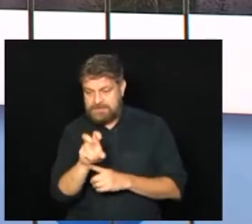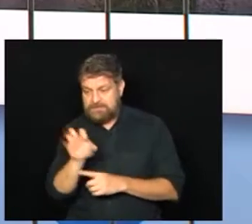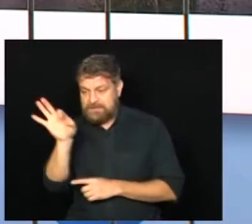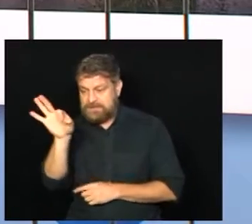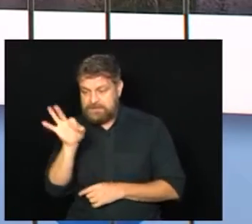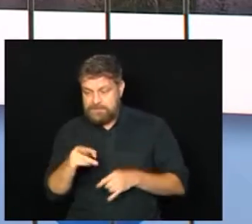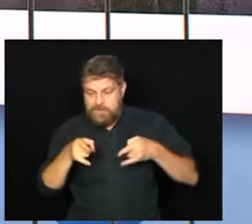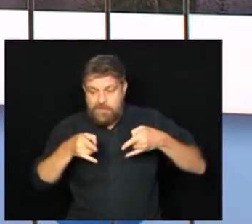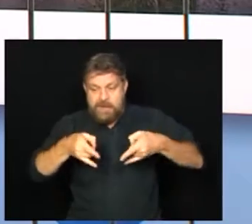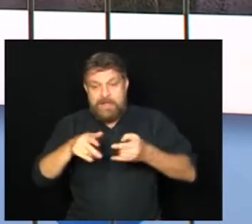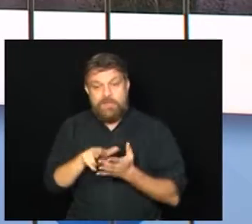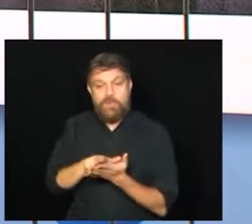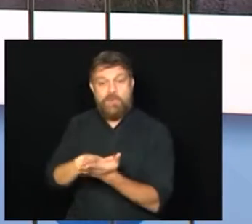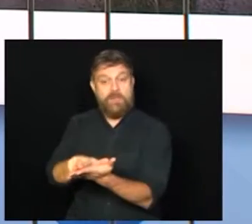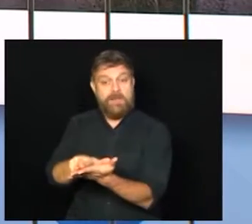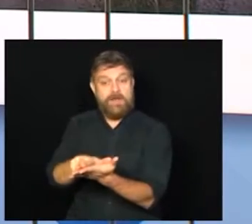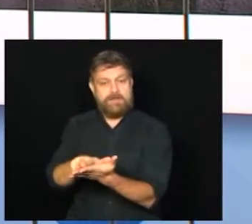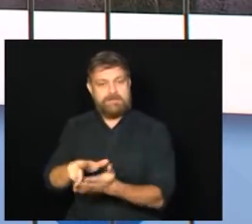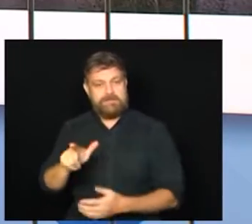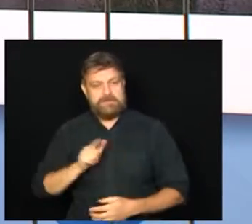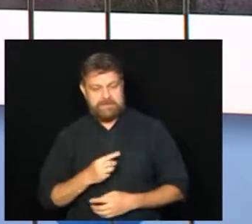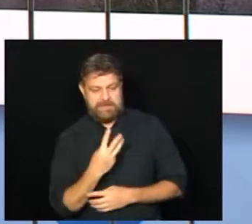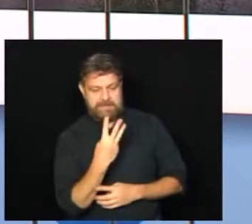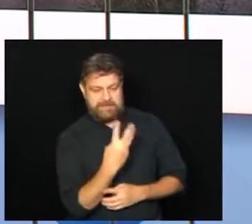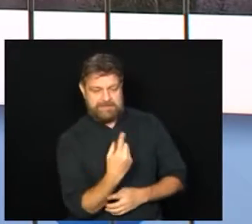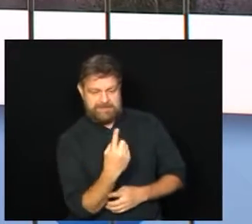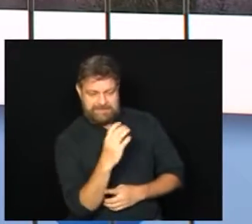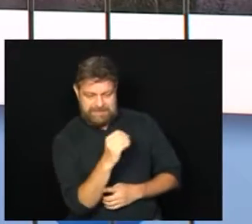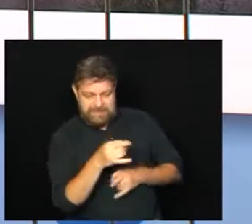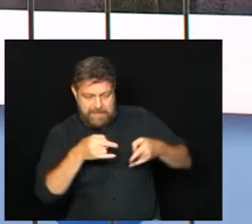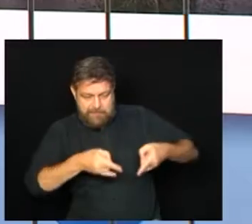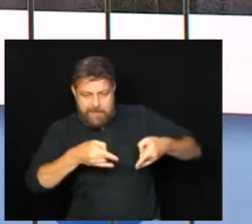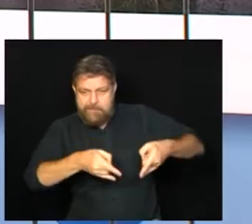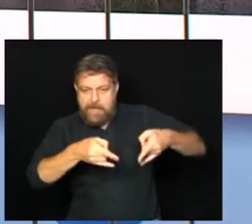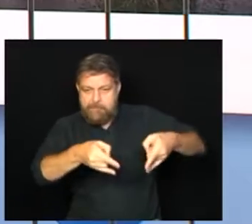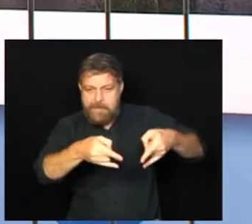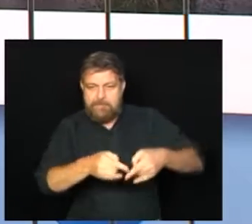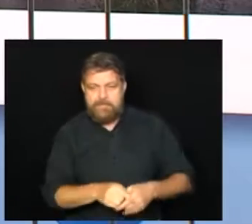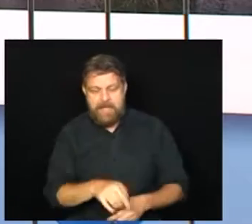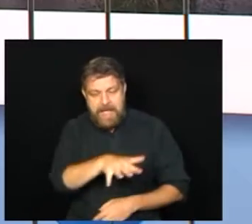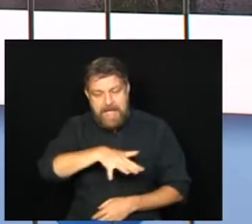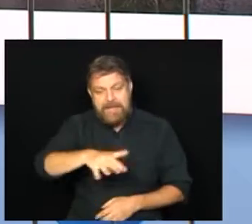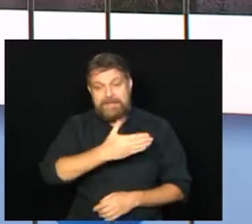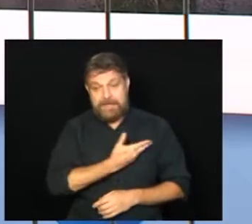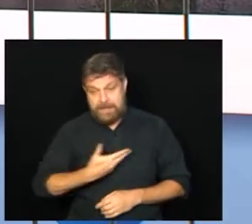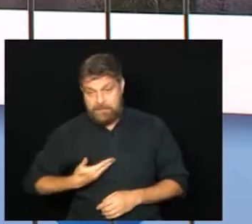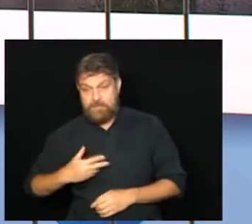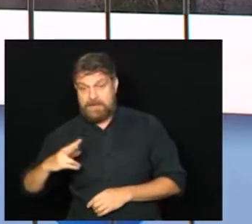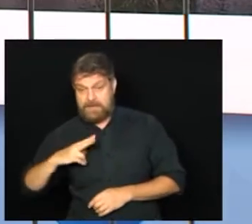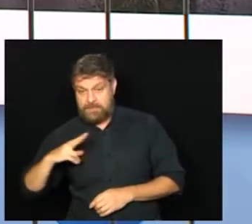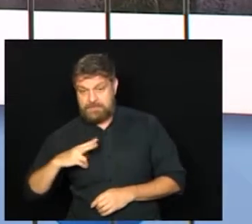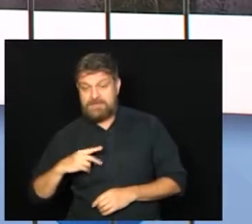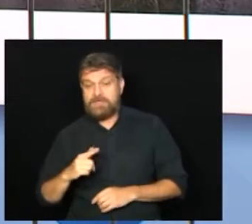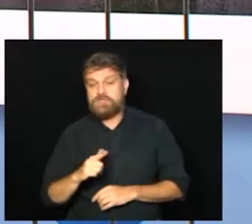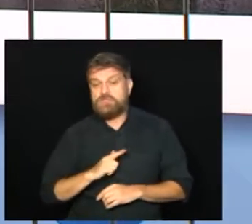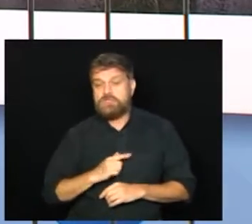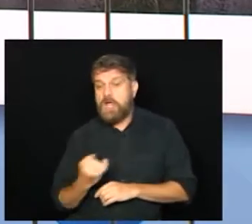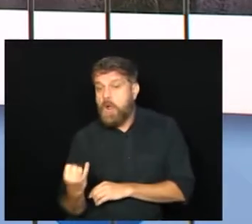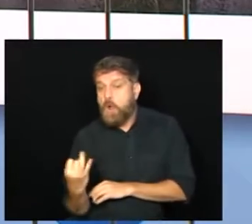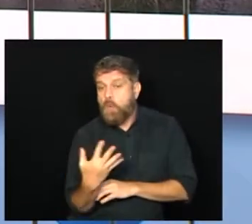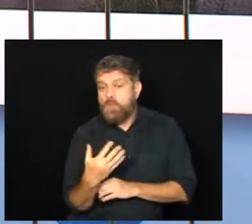63,55% dos leitos ocupados. Dos 310 disponíveis nas redes pública e particulares, nós tínhamos